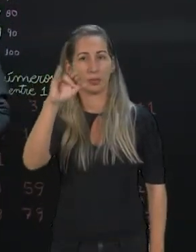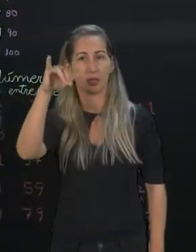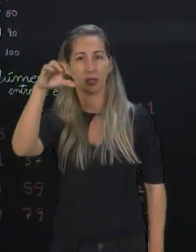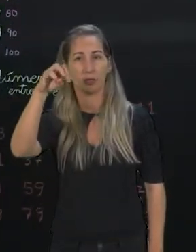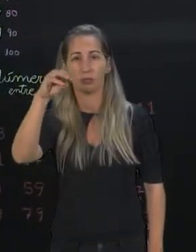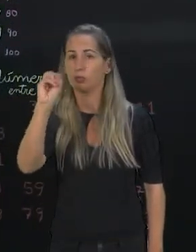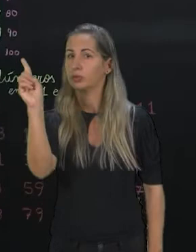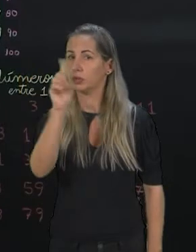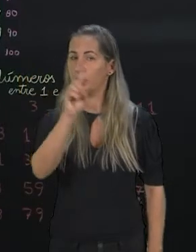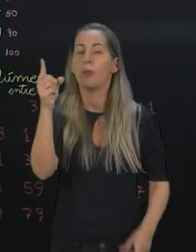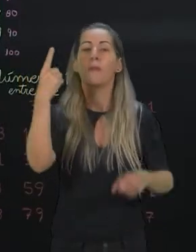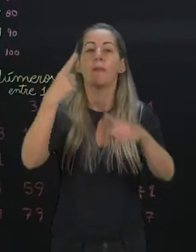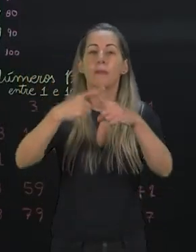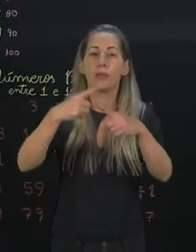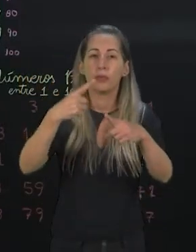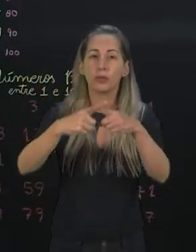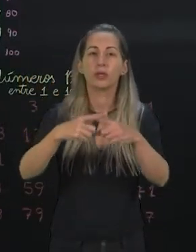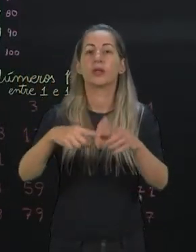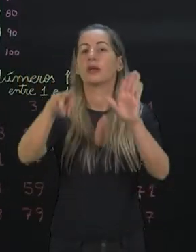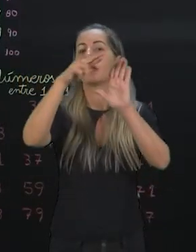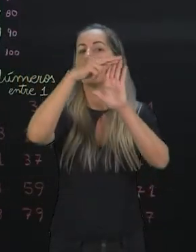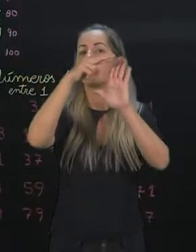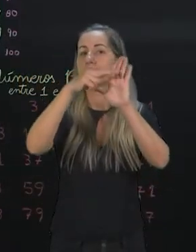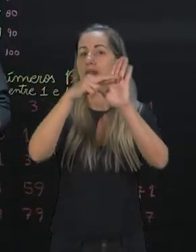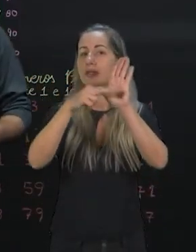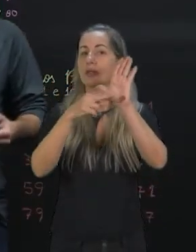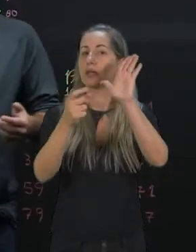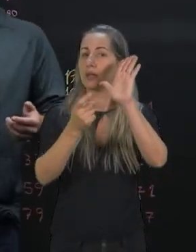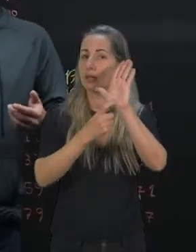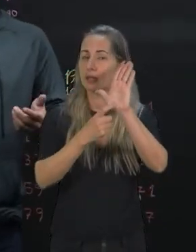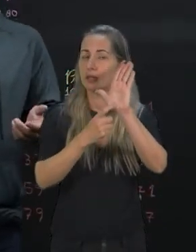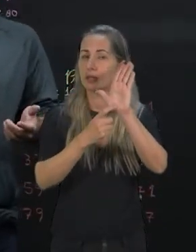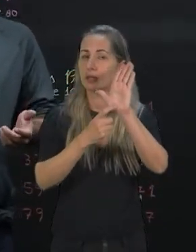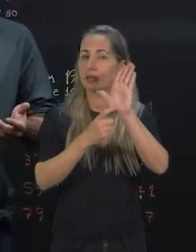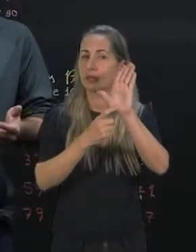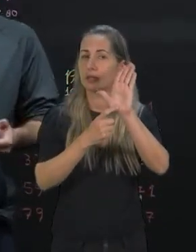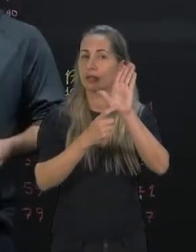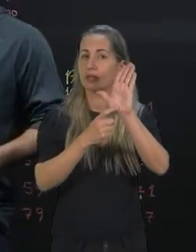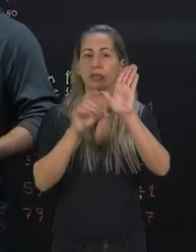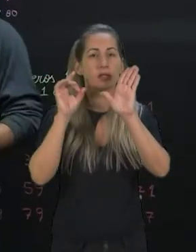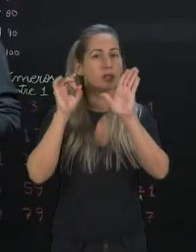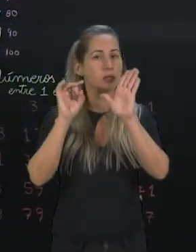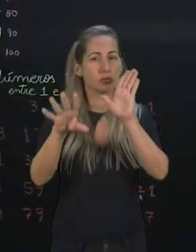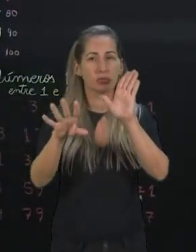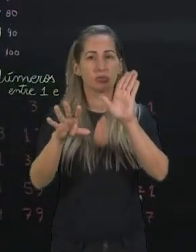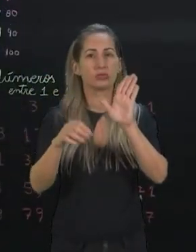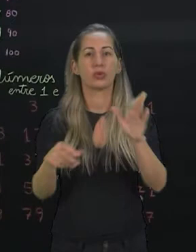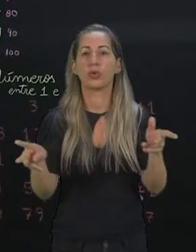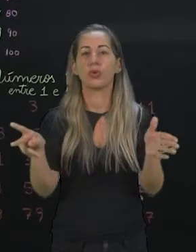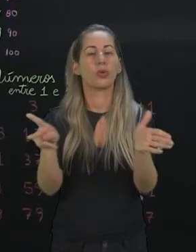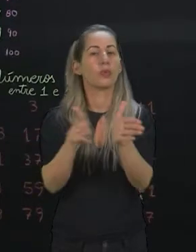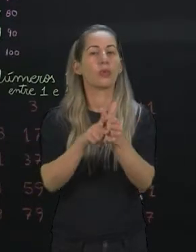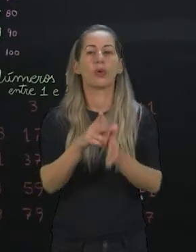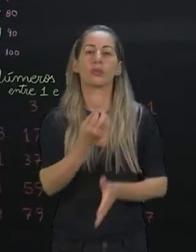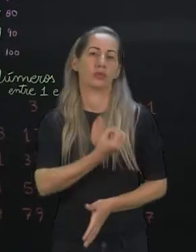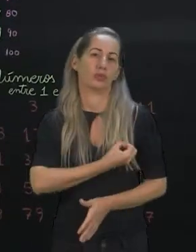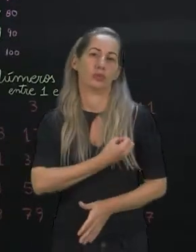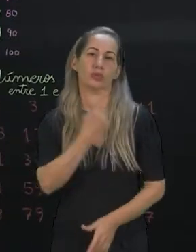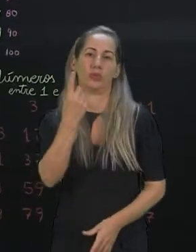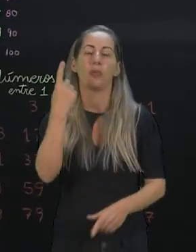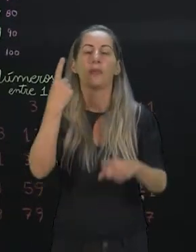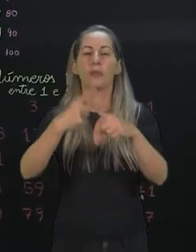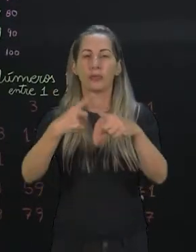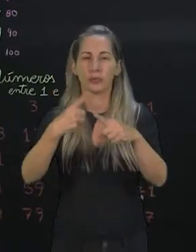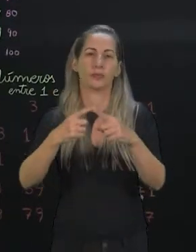Por quê? Porque essas regras aqui elas satisfazem já o próprio número 1. Por que